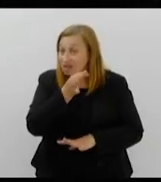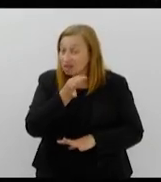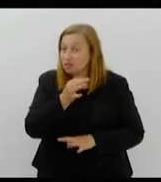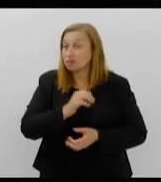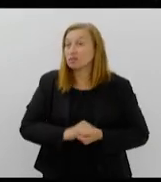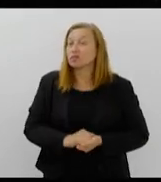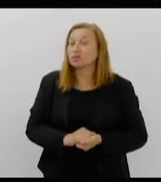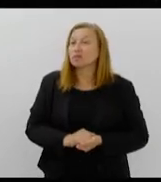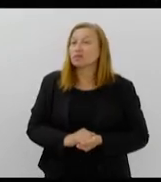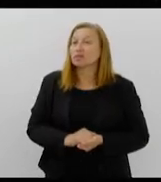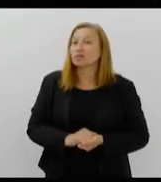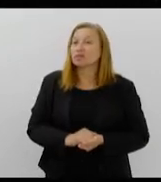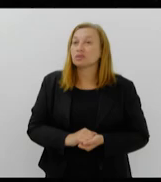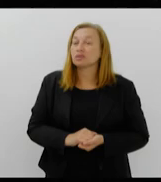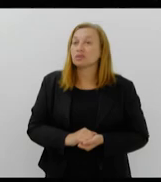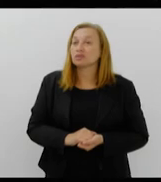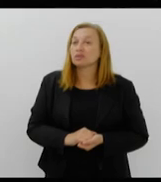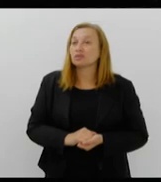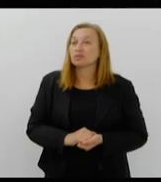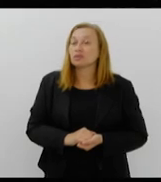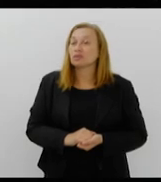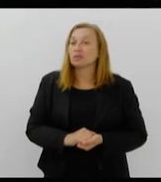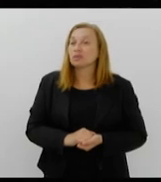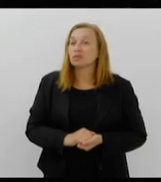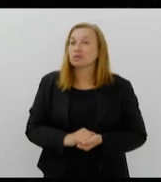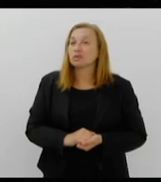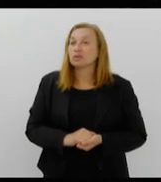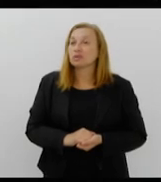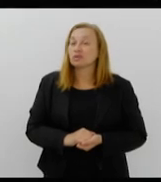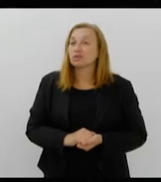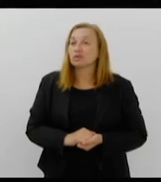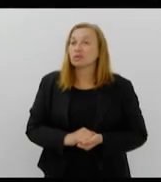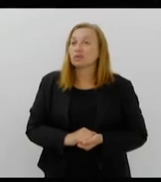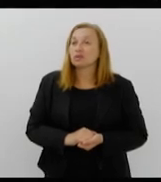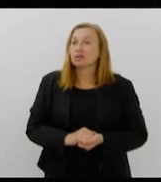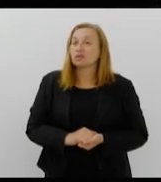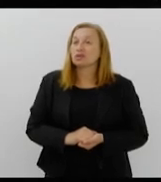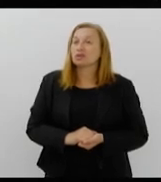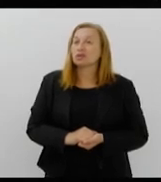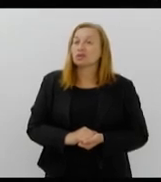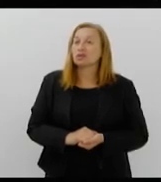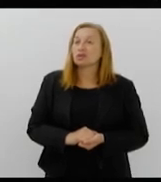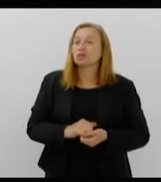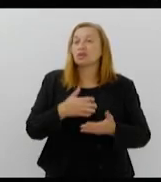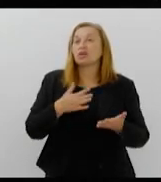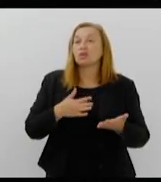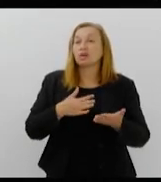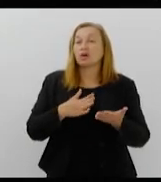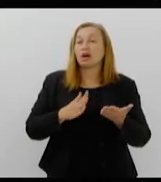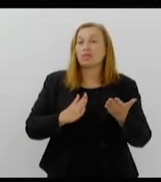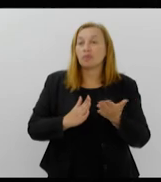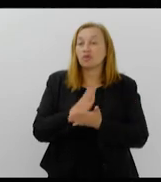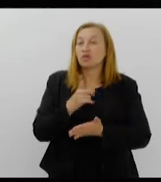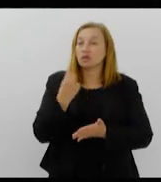vazão ao que a gente deseja, que os poderes sejam